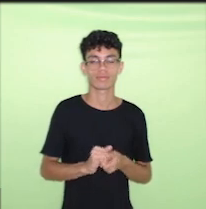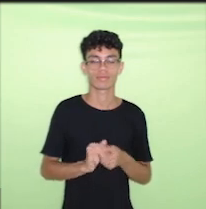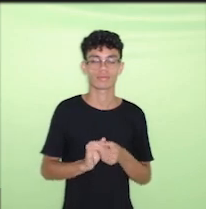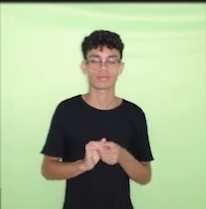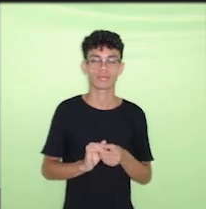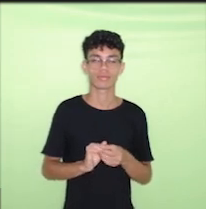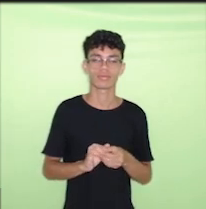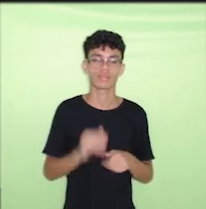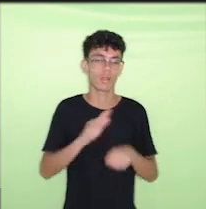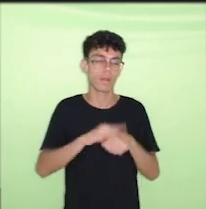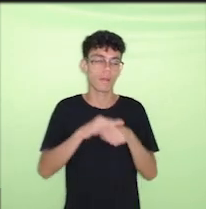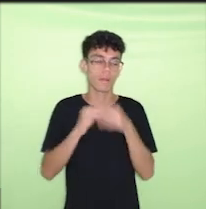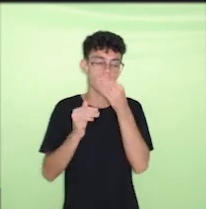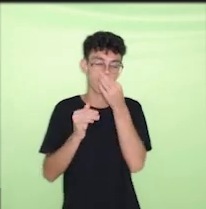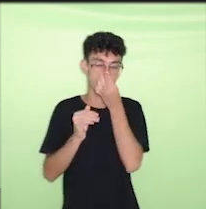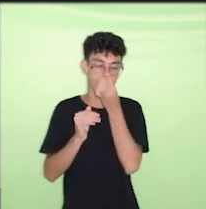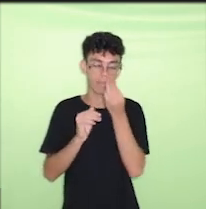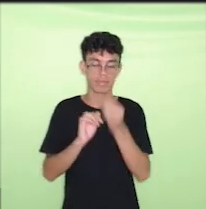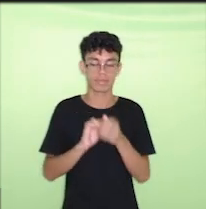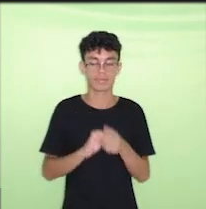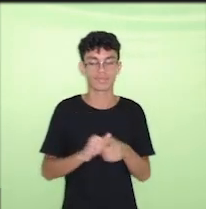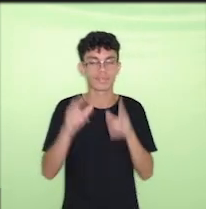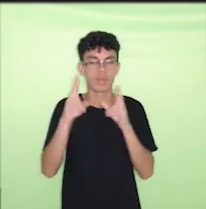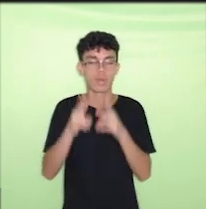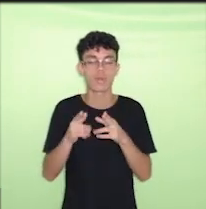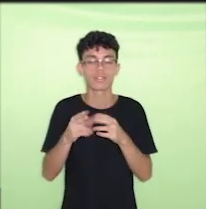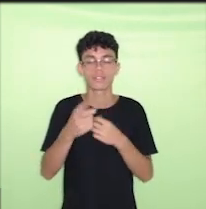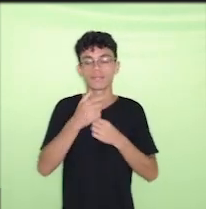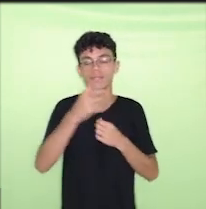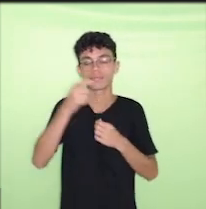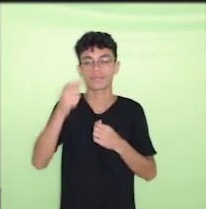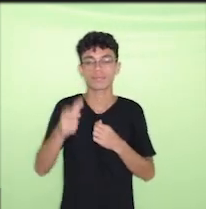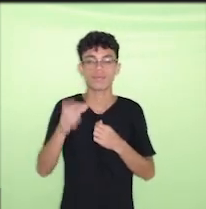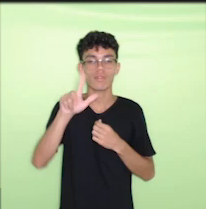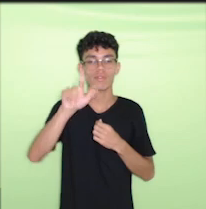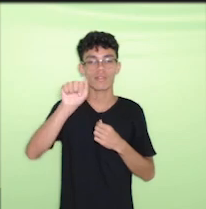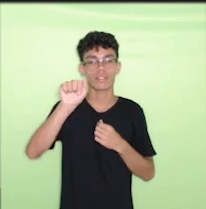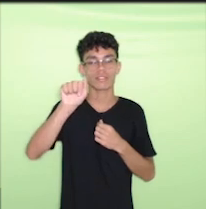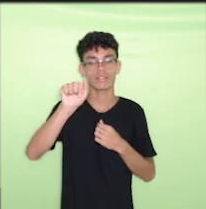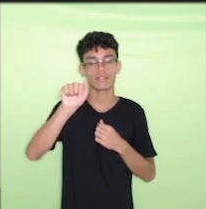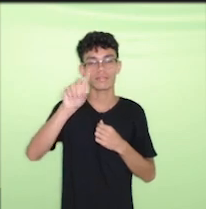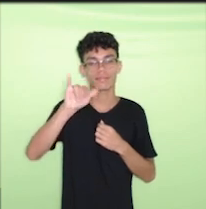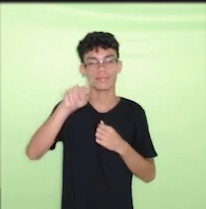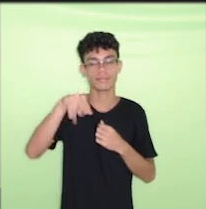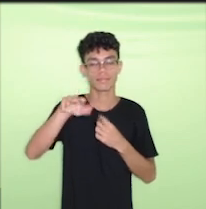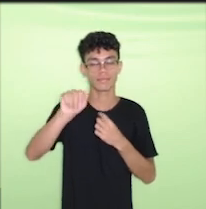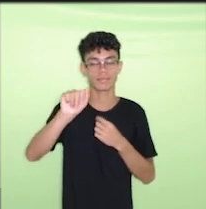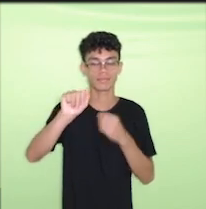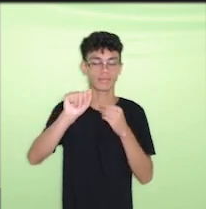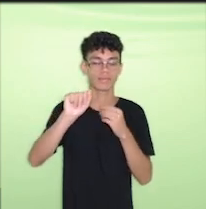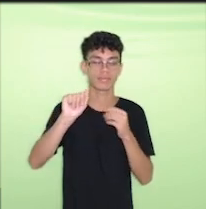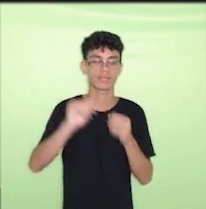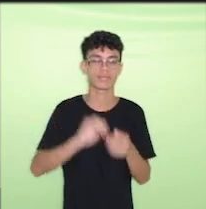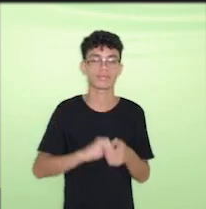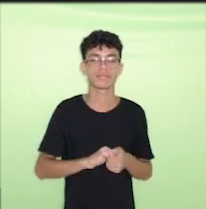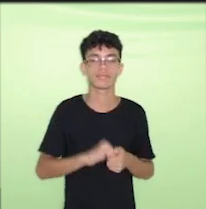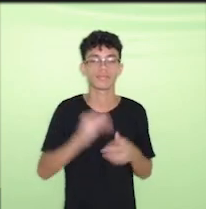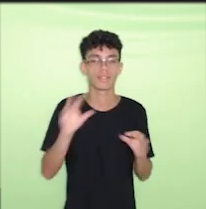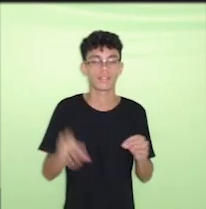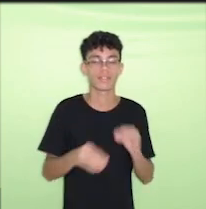Eu faço minhas as palavras da Lavínia e coloco só mais uma questão, que é o fato